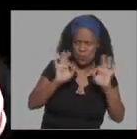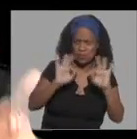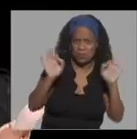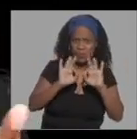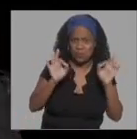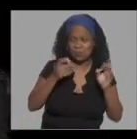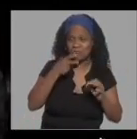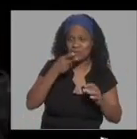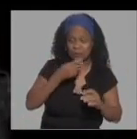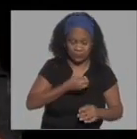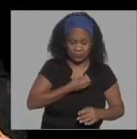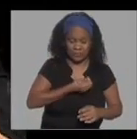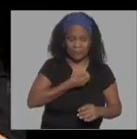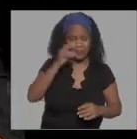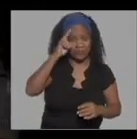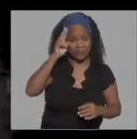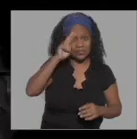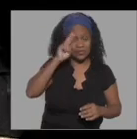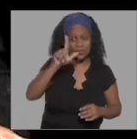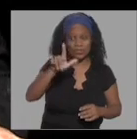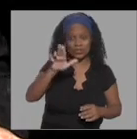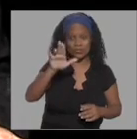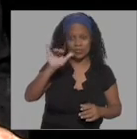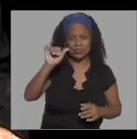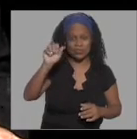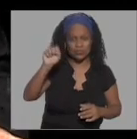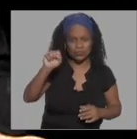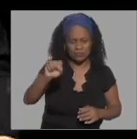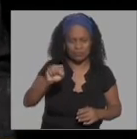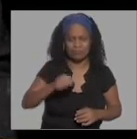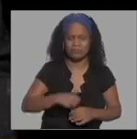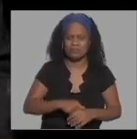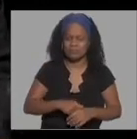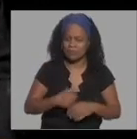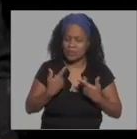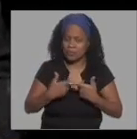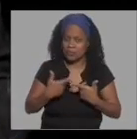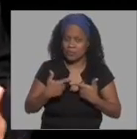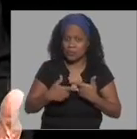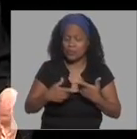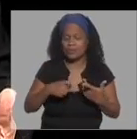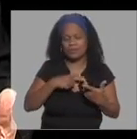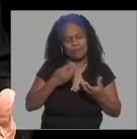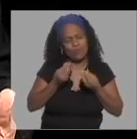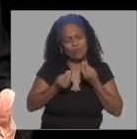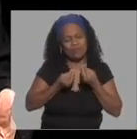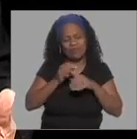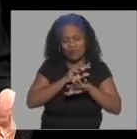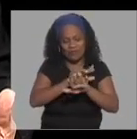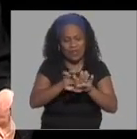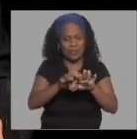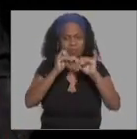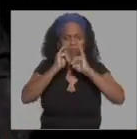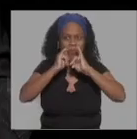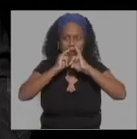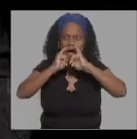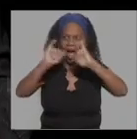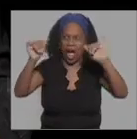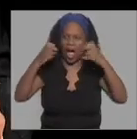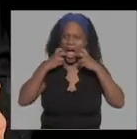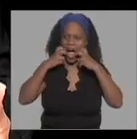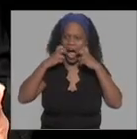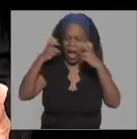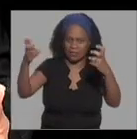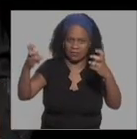garcez falando nos gama que é importante falar disso existem milhares de forma da gente abrir botar a boca no trombone e